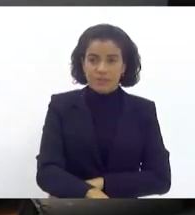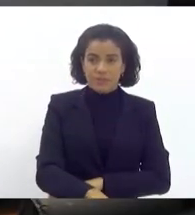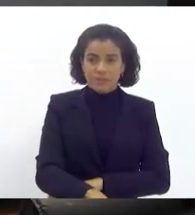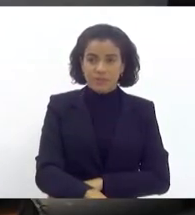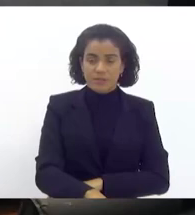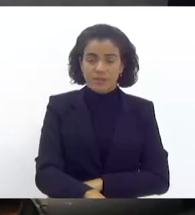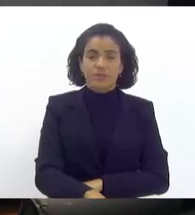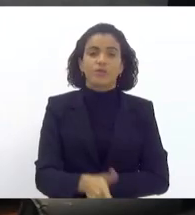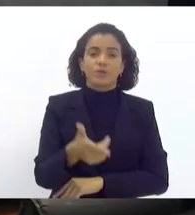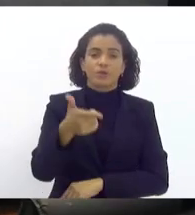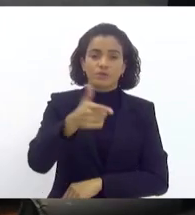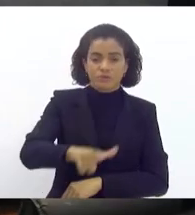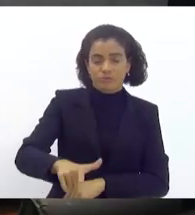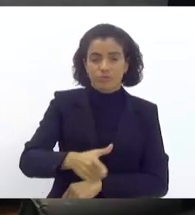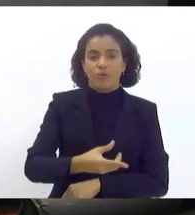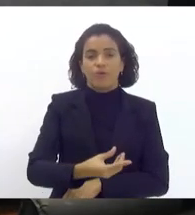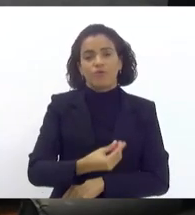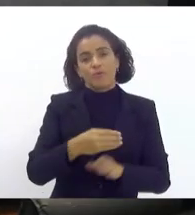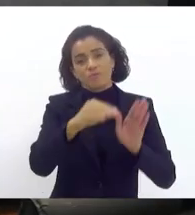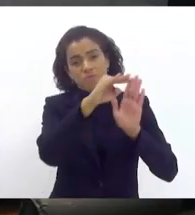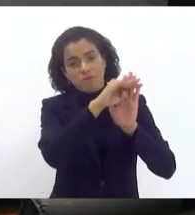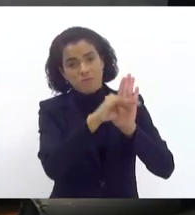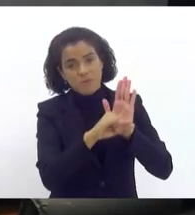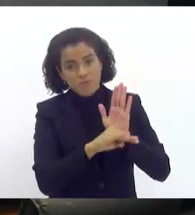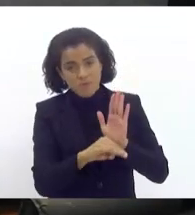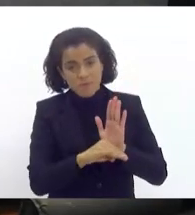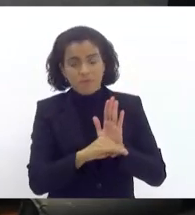Quando retornaremos com a ordem do dia. Então,